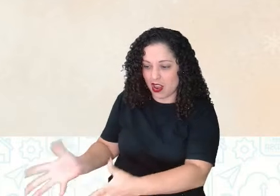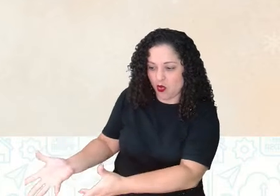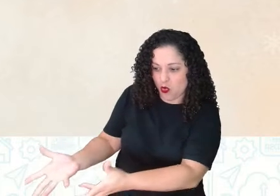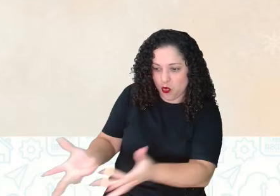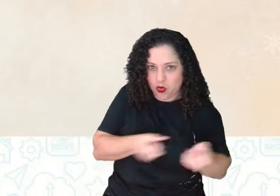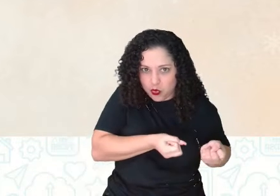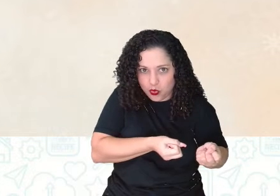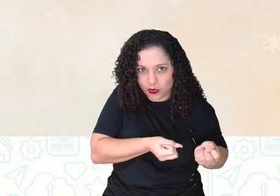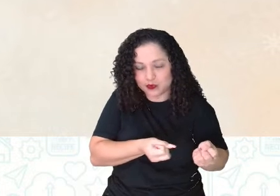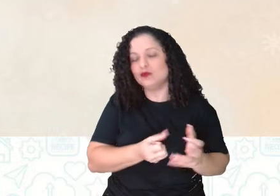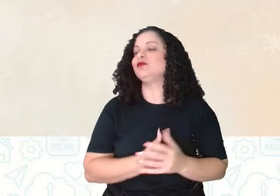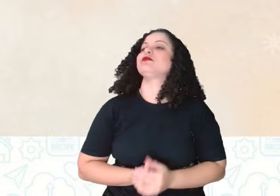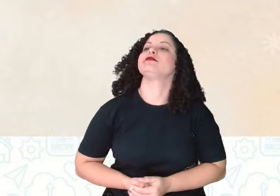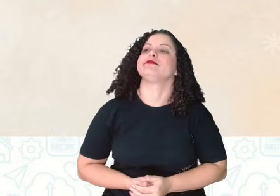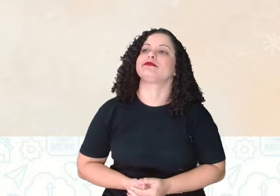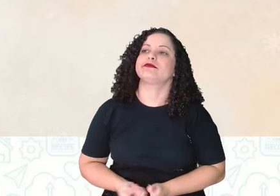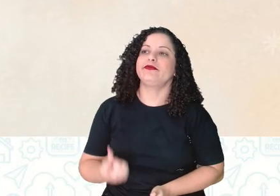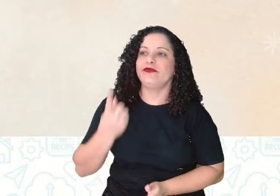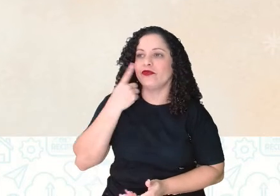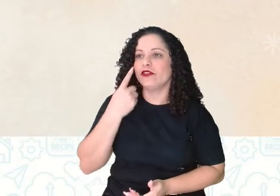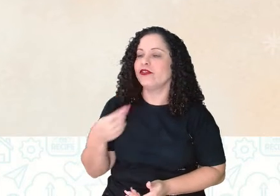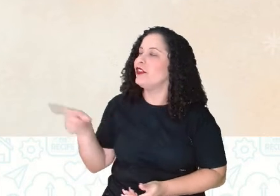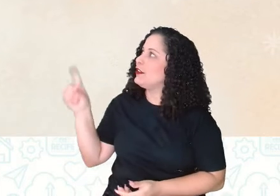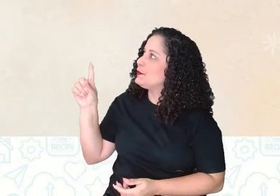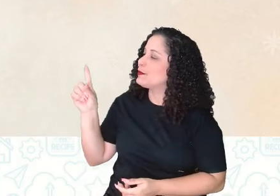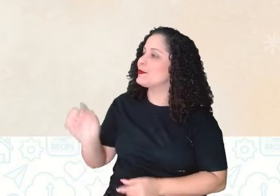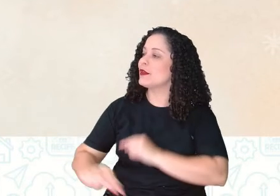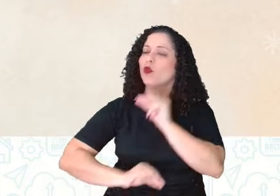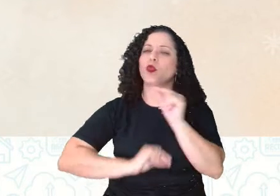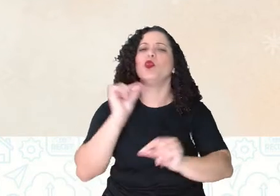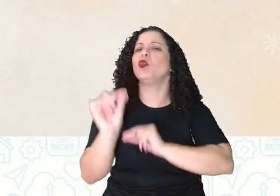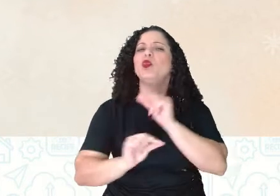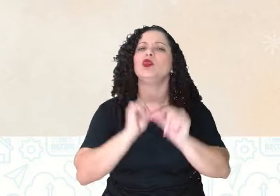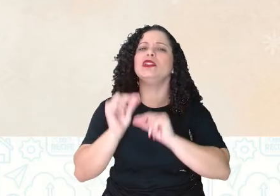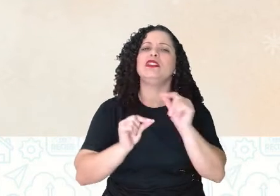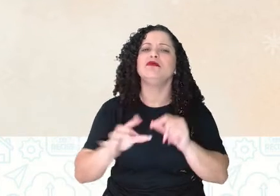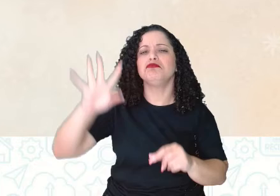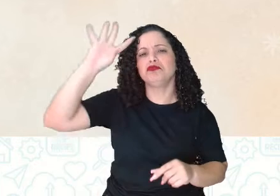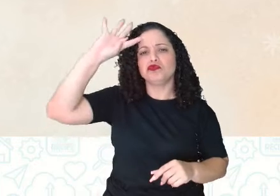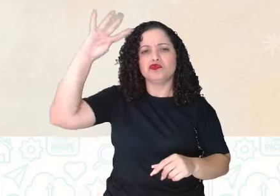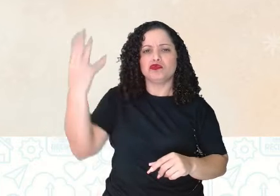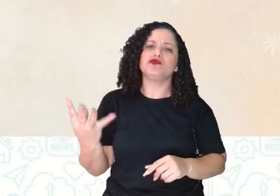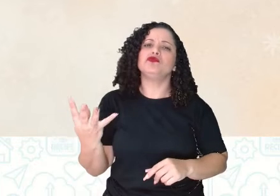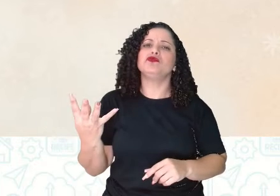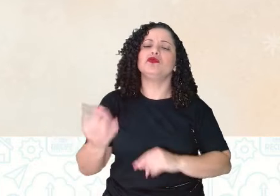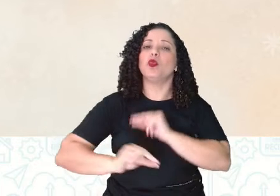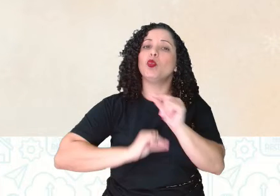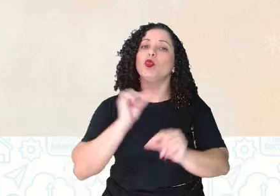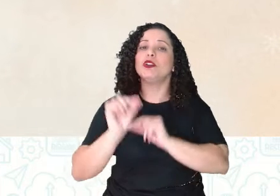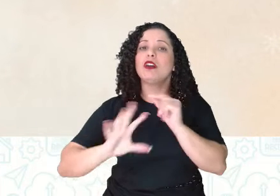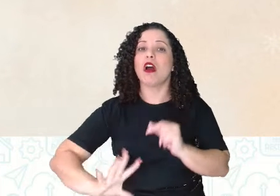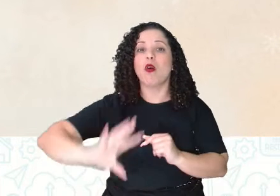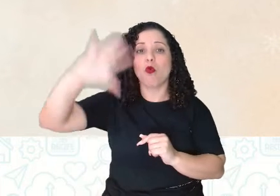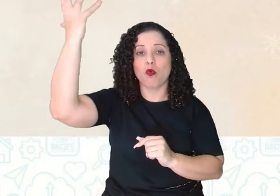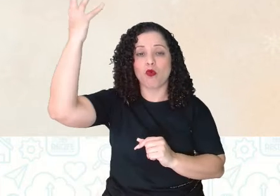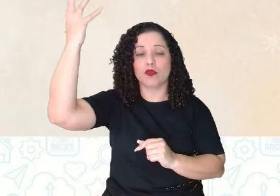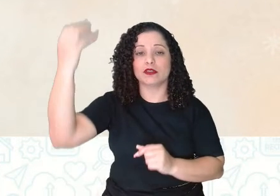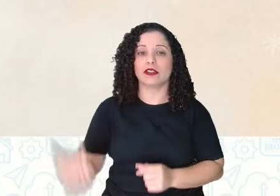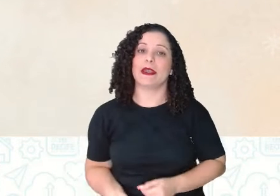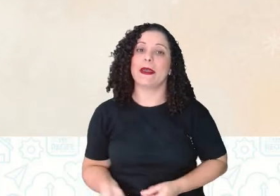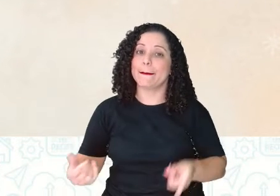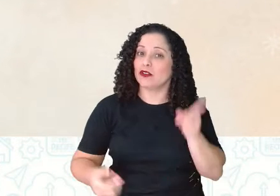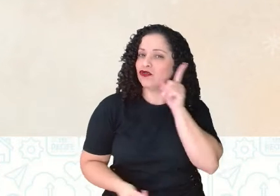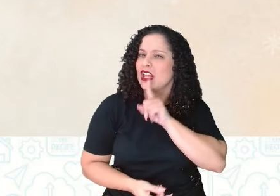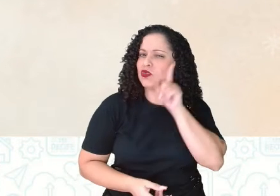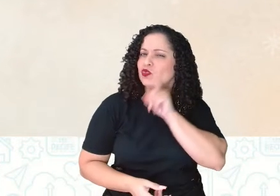Então sigamos aqui, olha. Então, o que foi as causas, né, os fatores que contribuíram para a independência dos